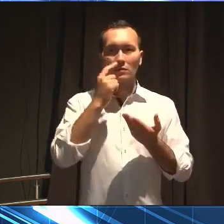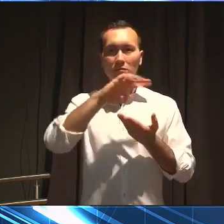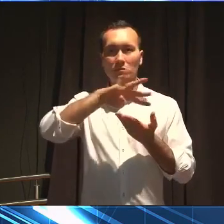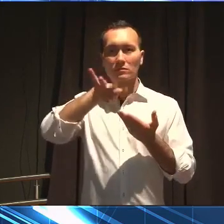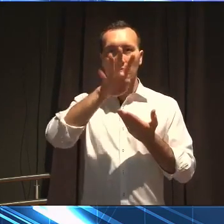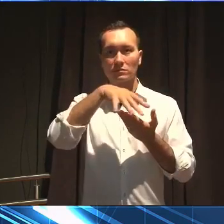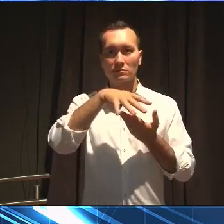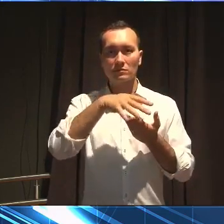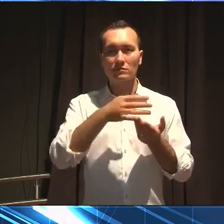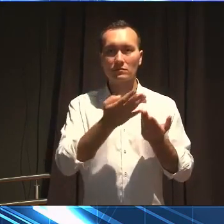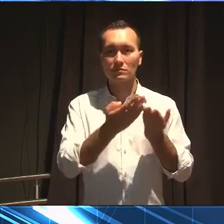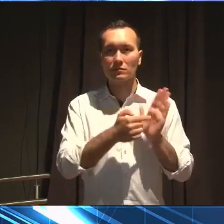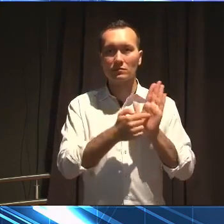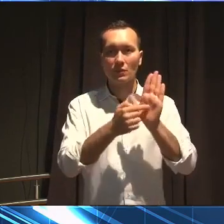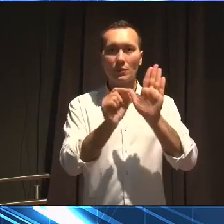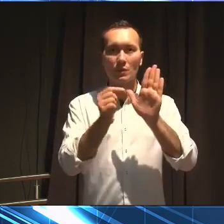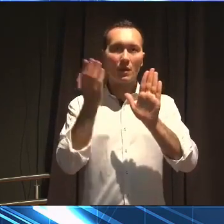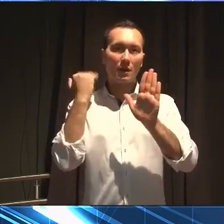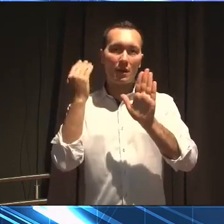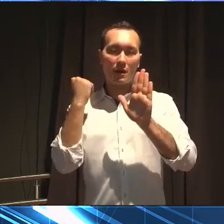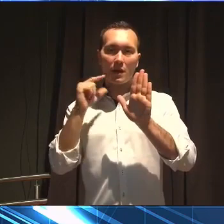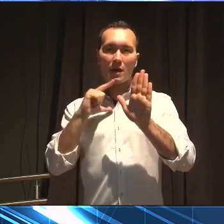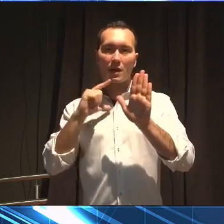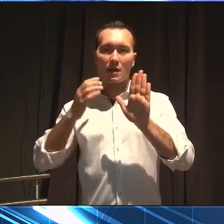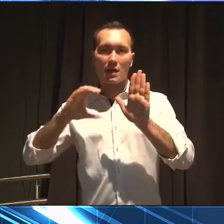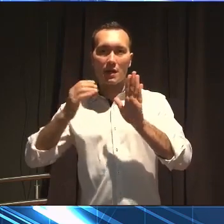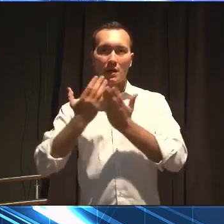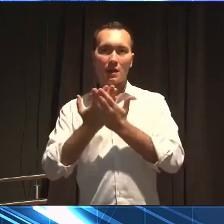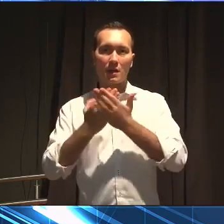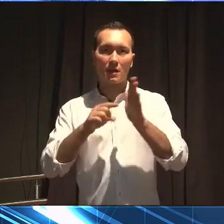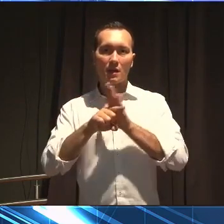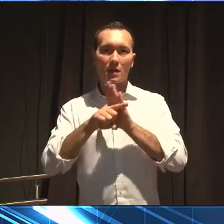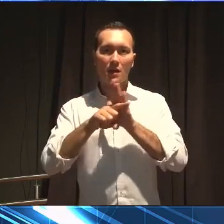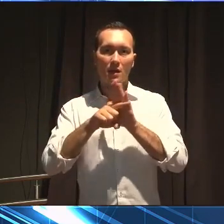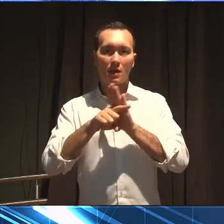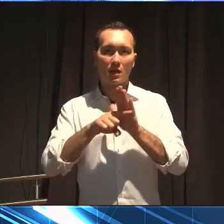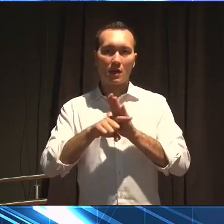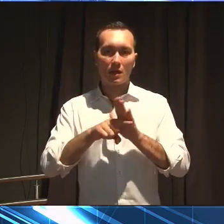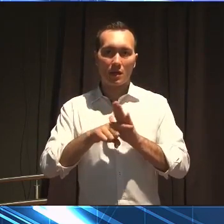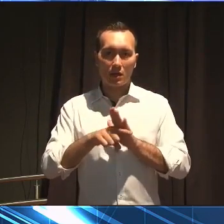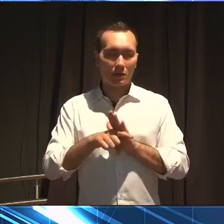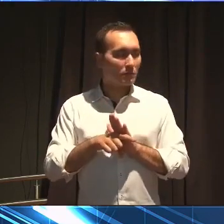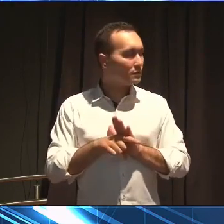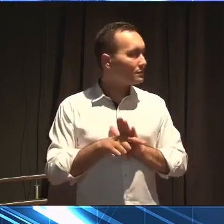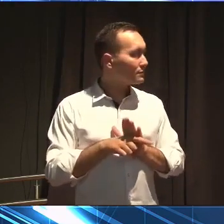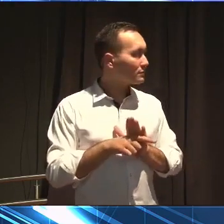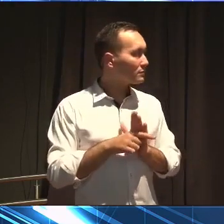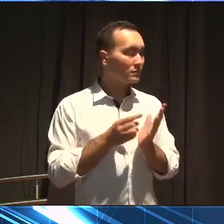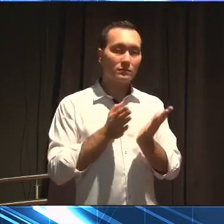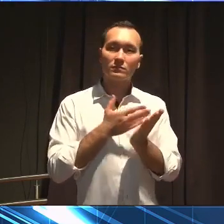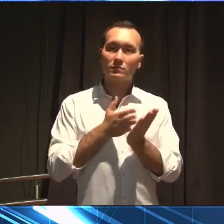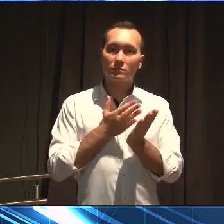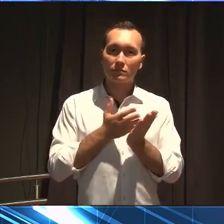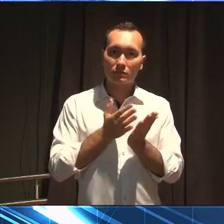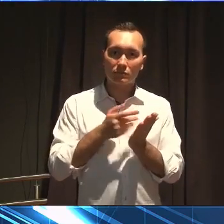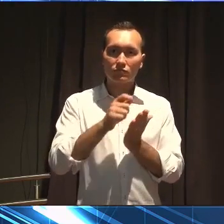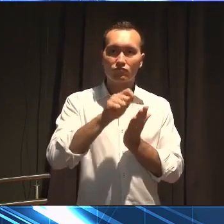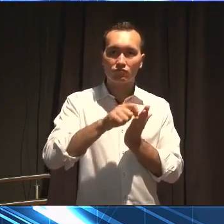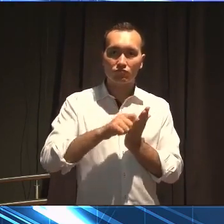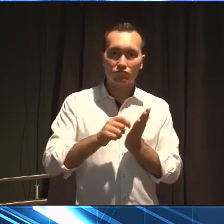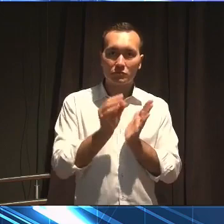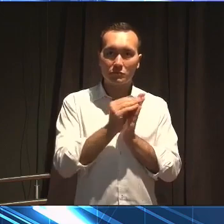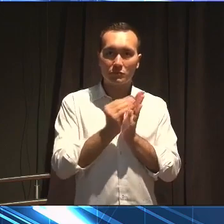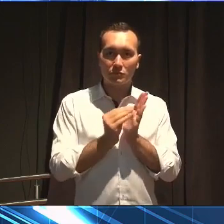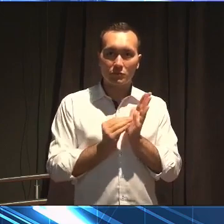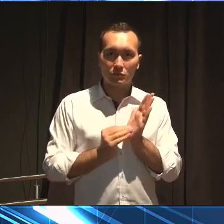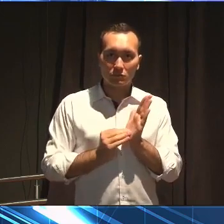exatamente isso. Esse aqui foi um estudo feito, né, pelas pessoas que escreveram o livro Ponto de Ruptura e